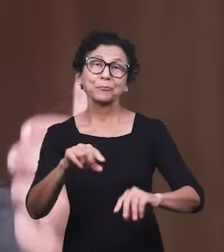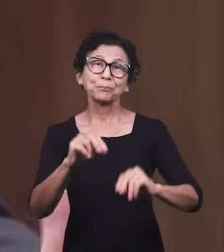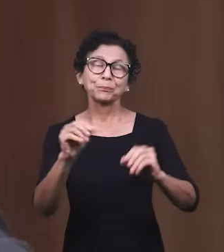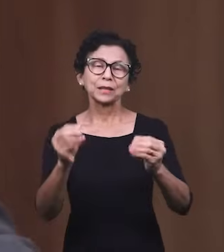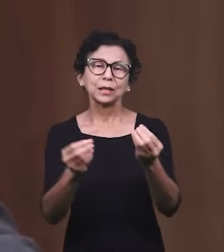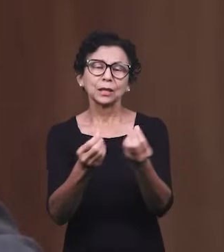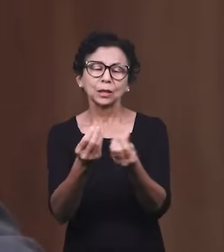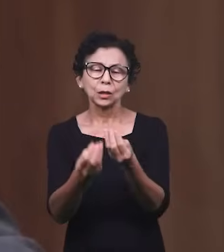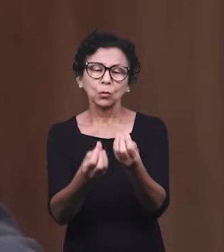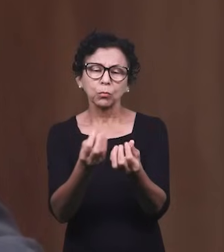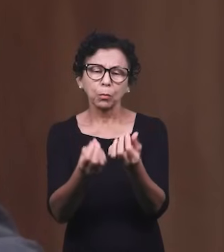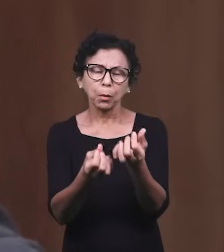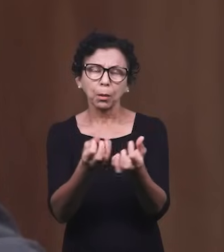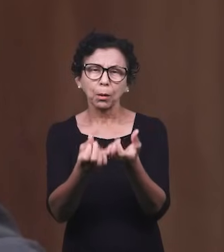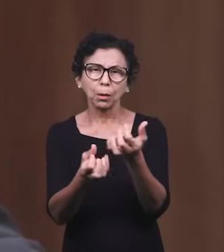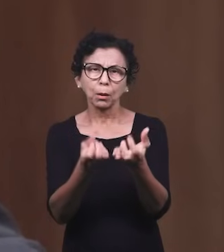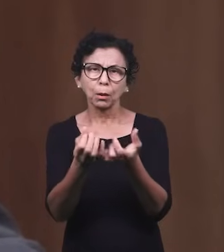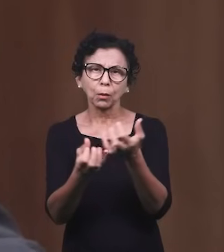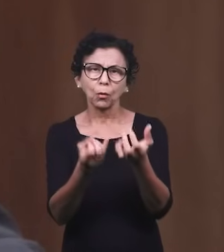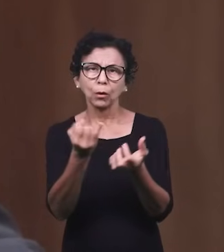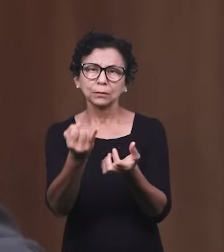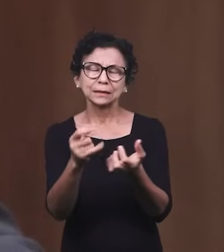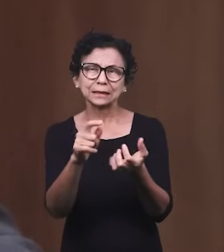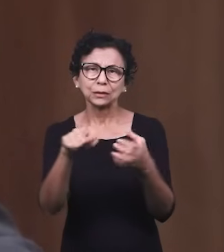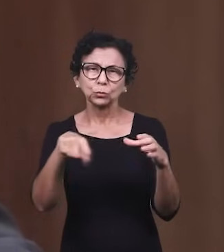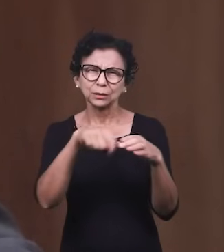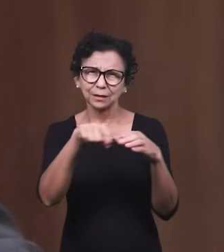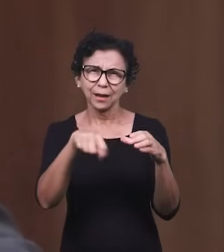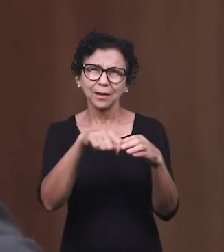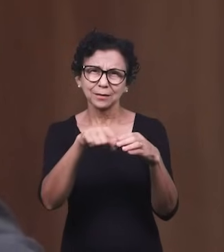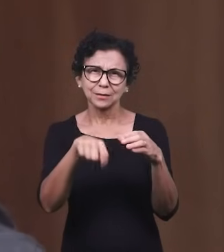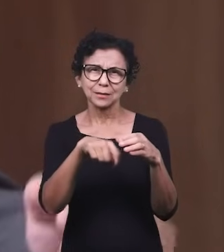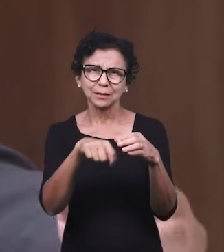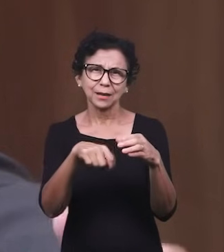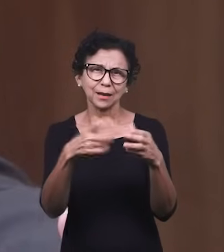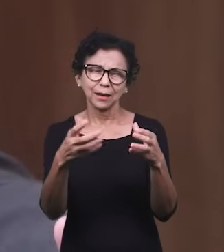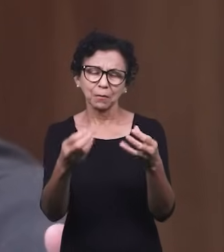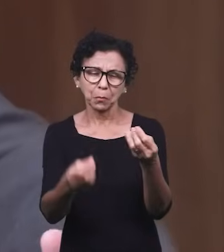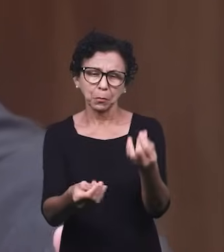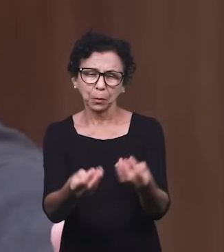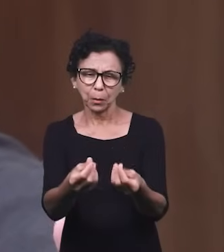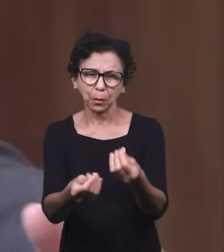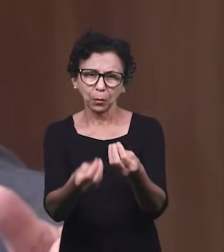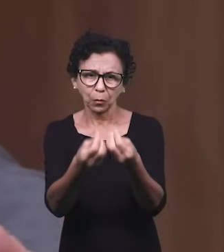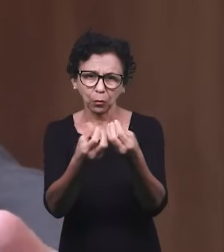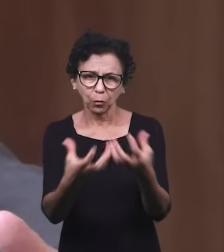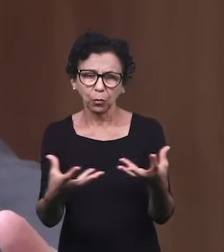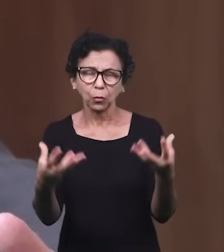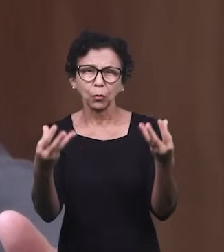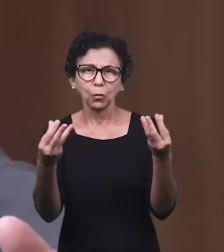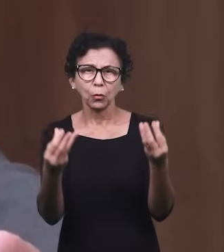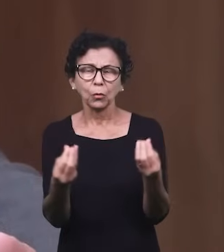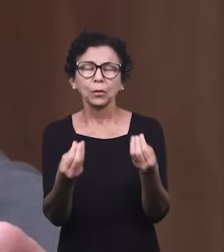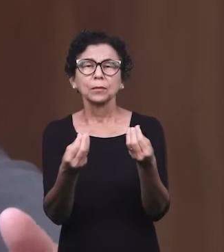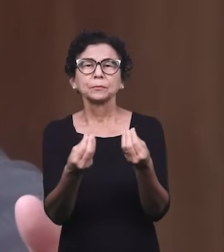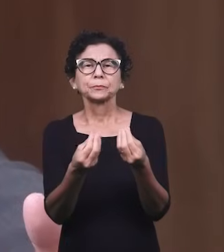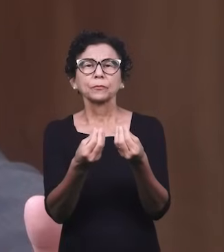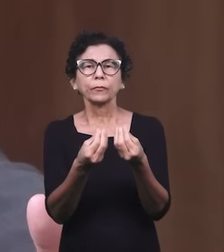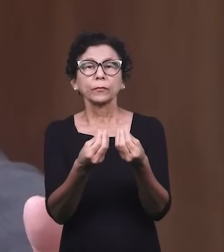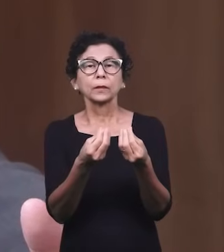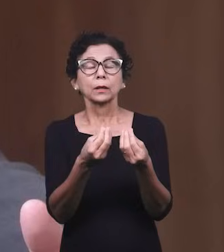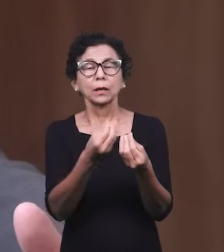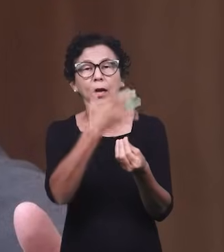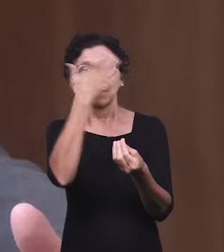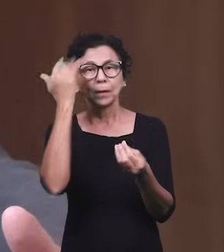viajante Ou seja aquele que é o visitante da igreja ele entra na igreja e vê uma igreja eh viva uma igreja onde o Espírito